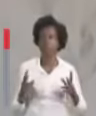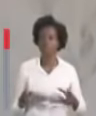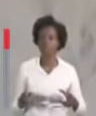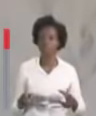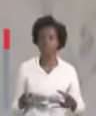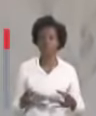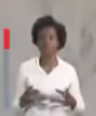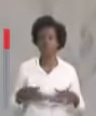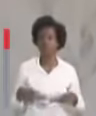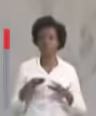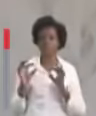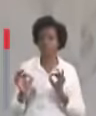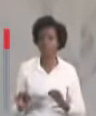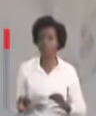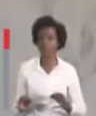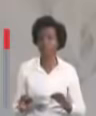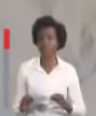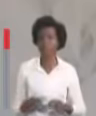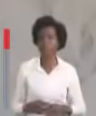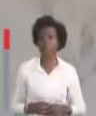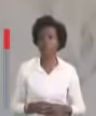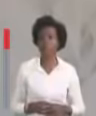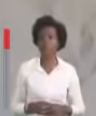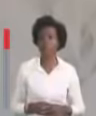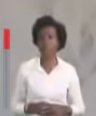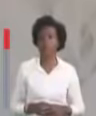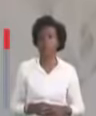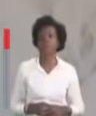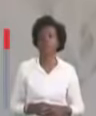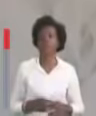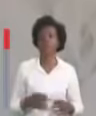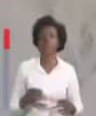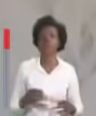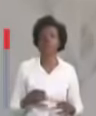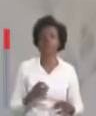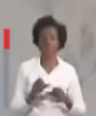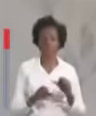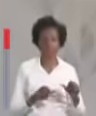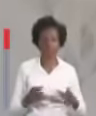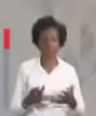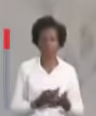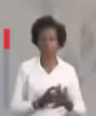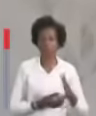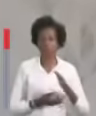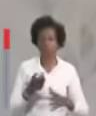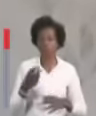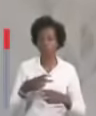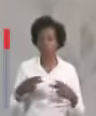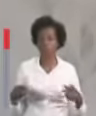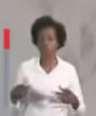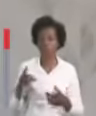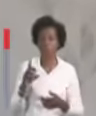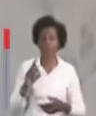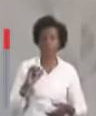tá tudo regularizado ou Inclusive a regularização desses diplomas nas